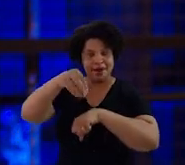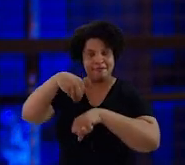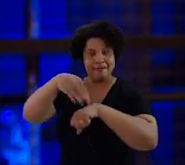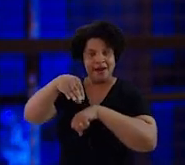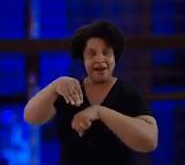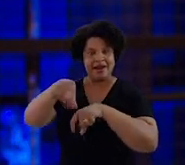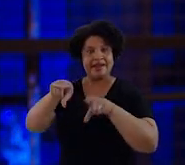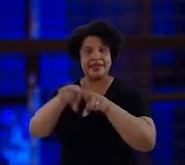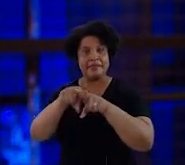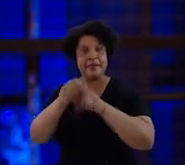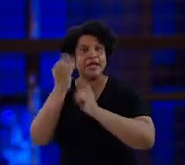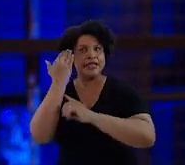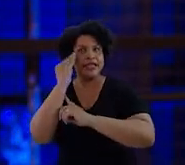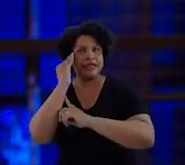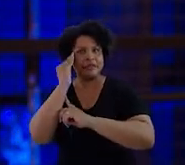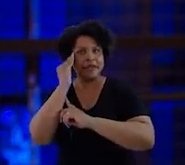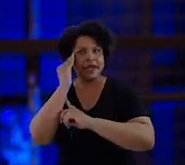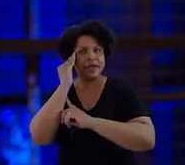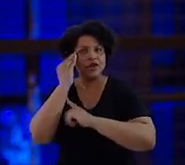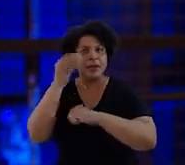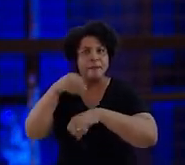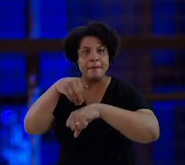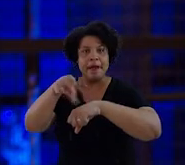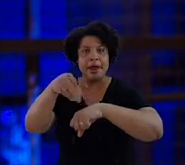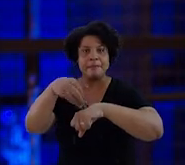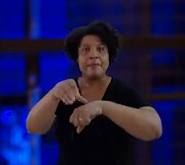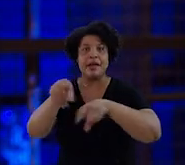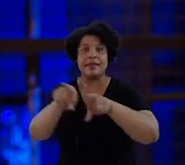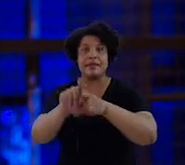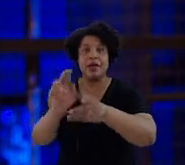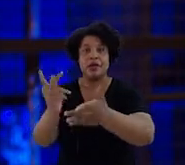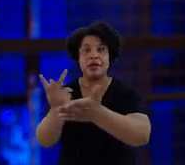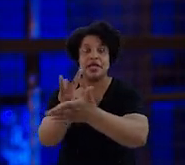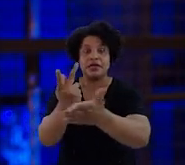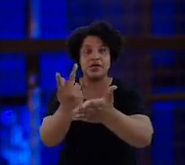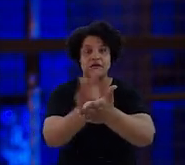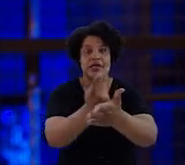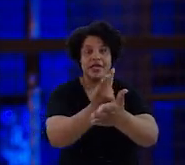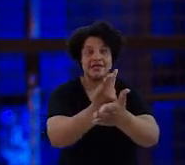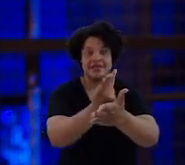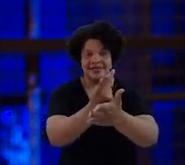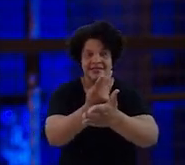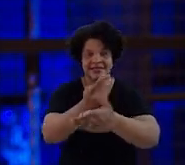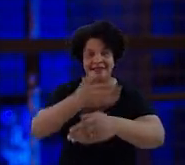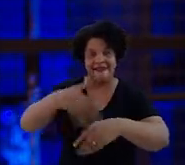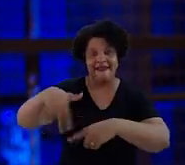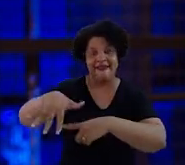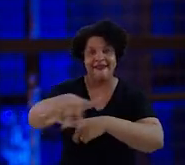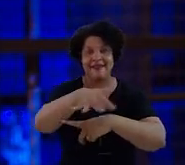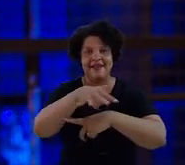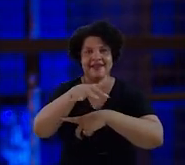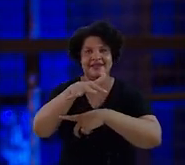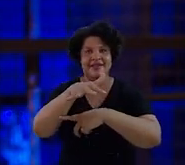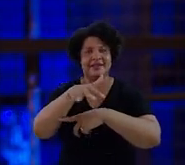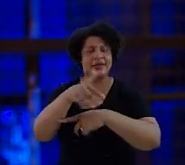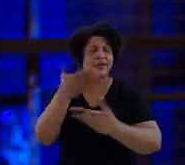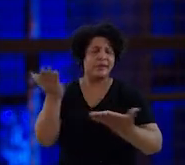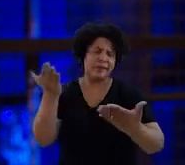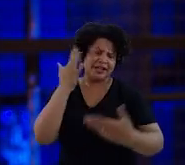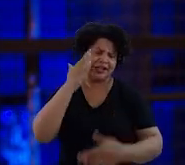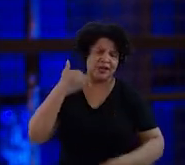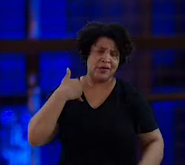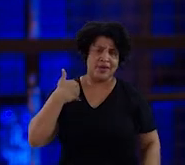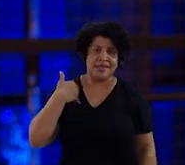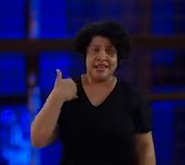pessoas, do meu entendimento em si, do que está acontecendo ao meu redor. E pense tudo isso aí com 14 anos,